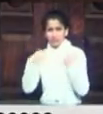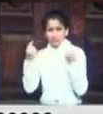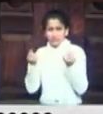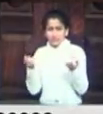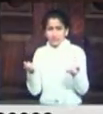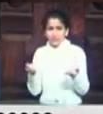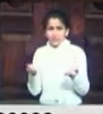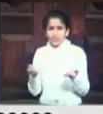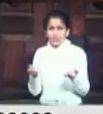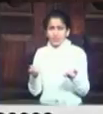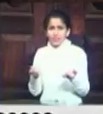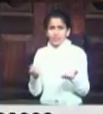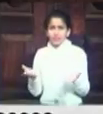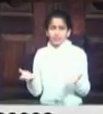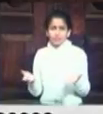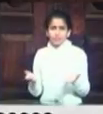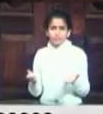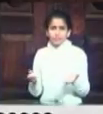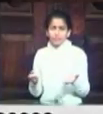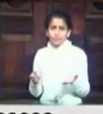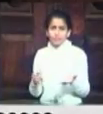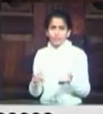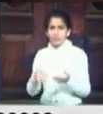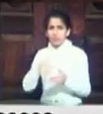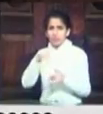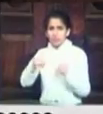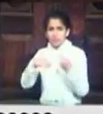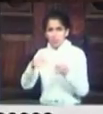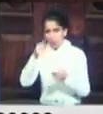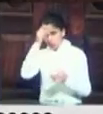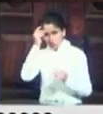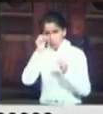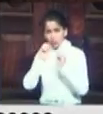quando a sua manifestação chega ao domínio público.